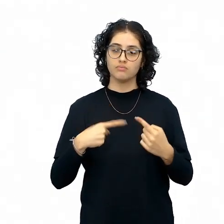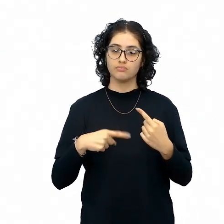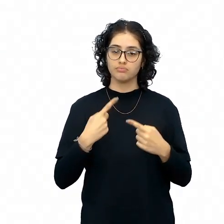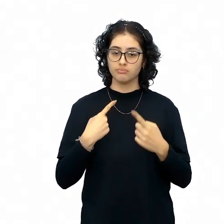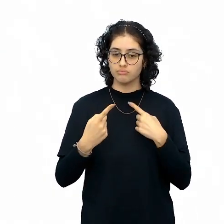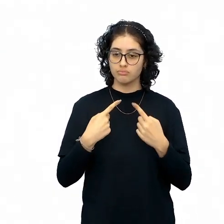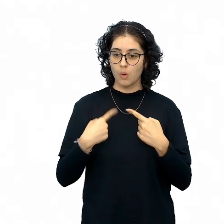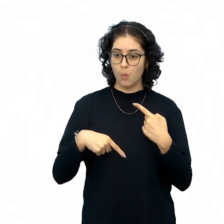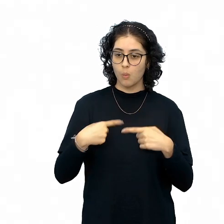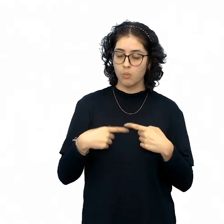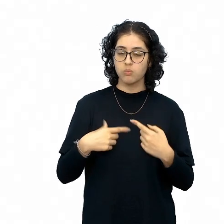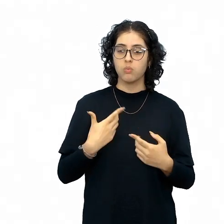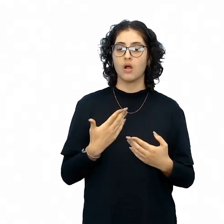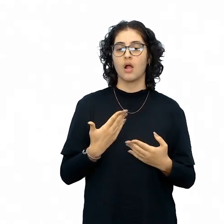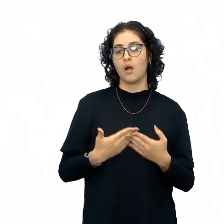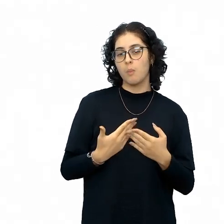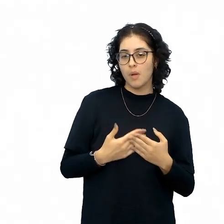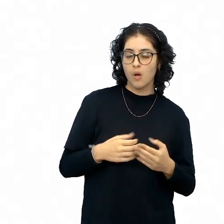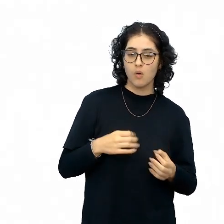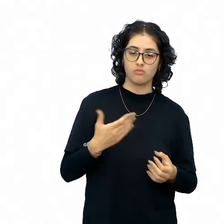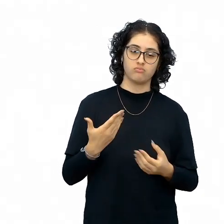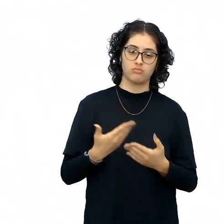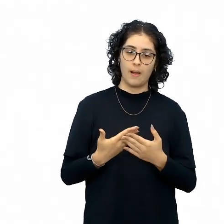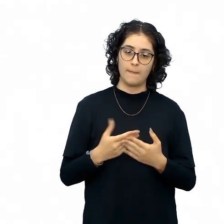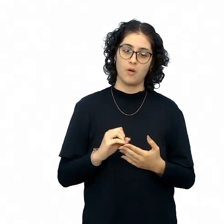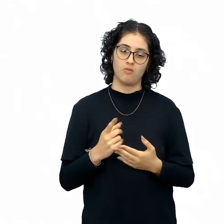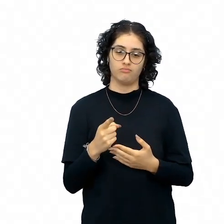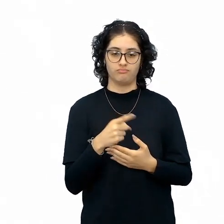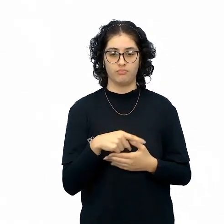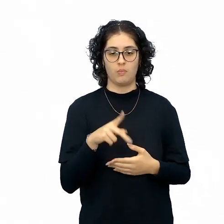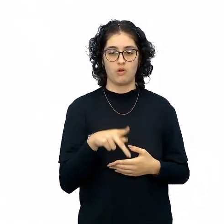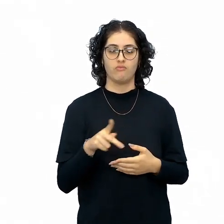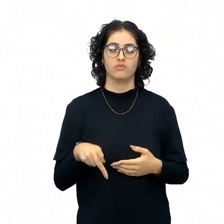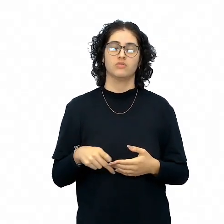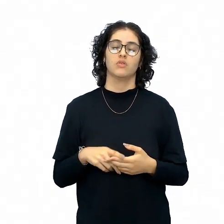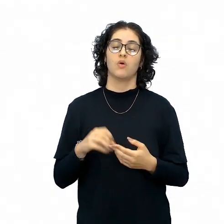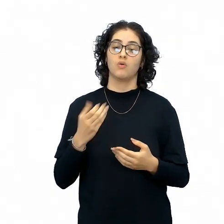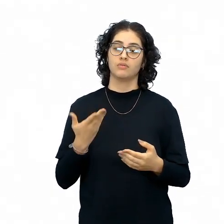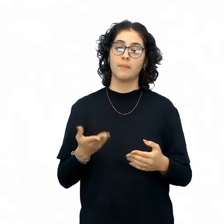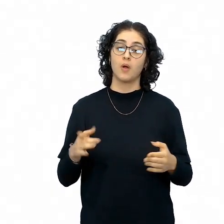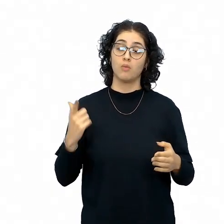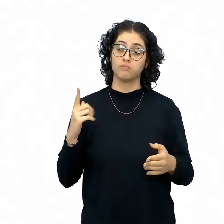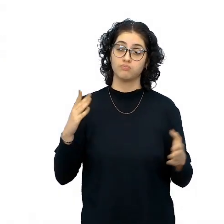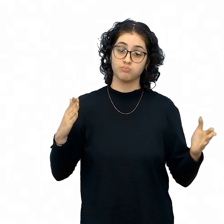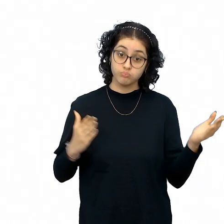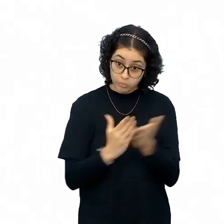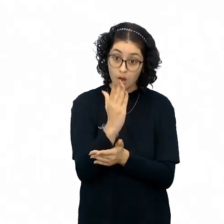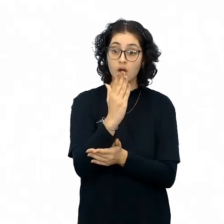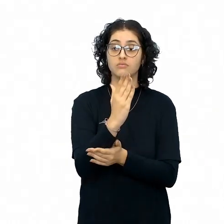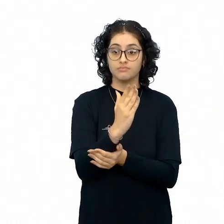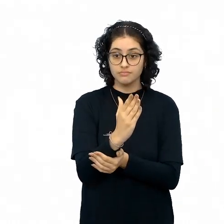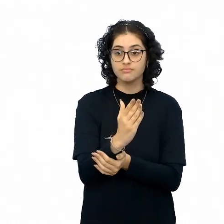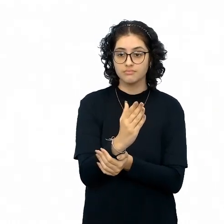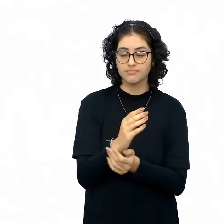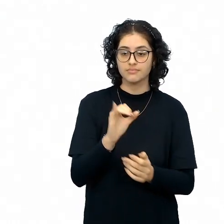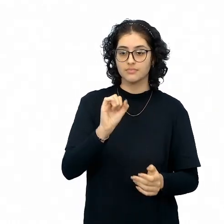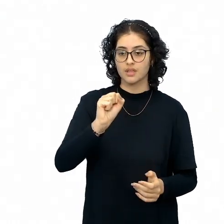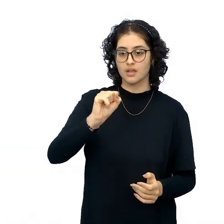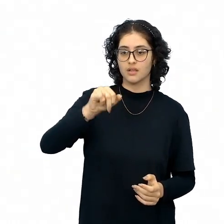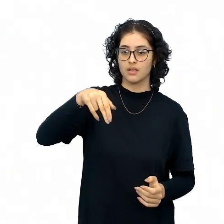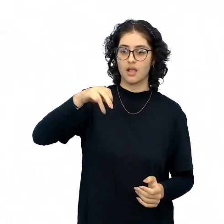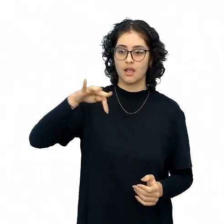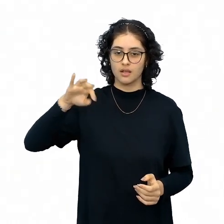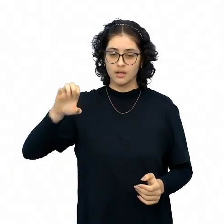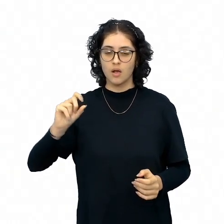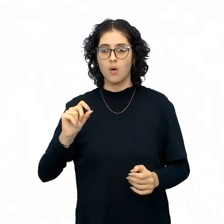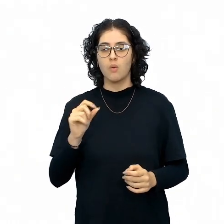com você quanto com os colegas após a leitura e chegar então à capacidade de síntese, ou seja, de